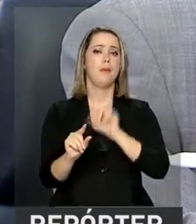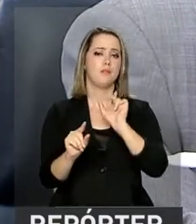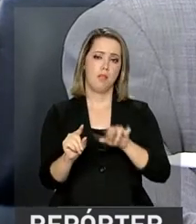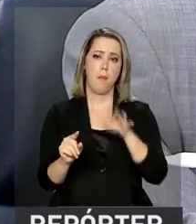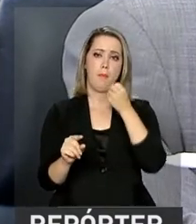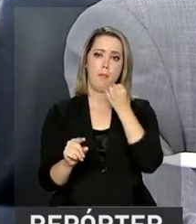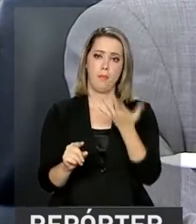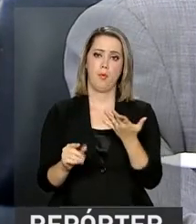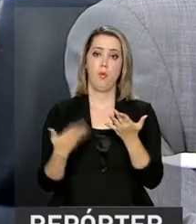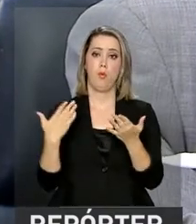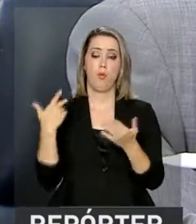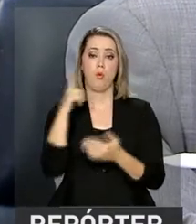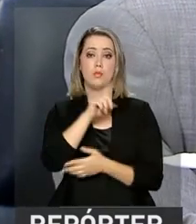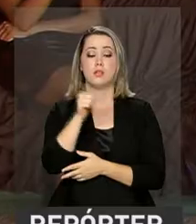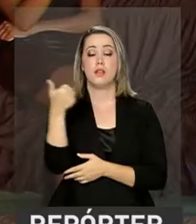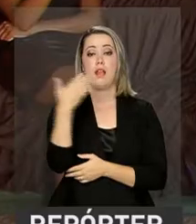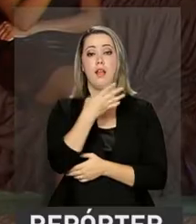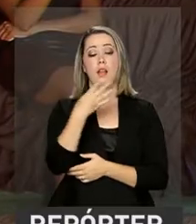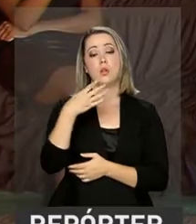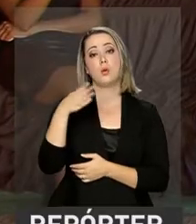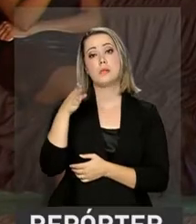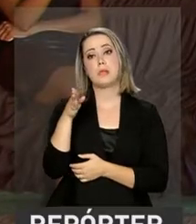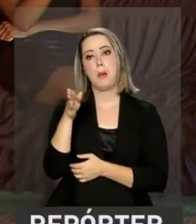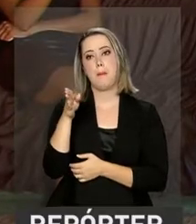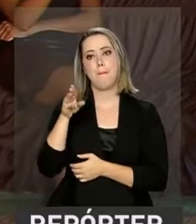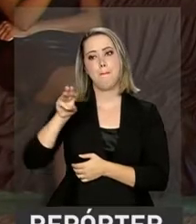milhões de famílias